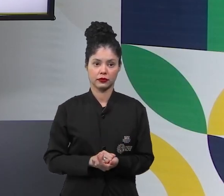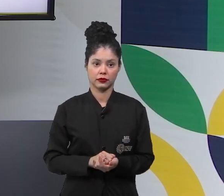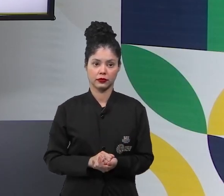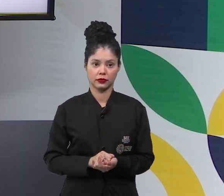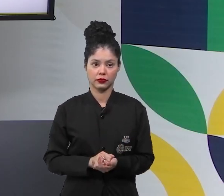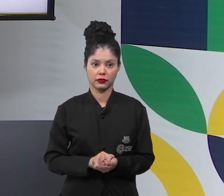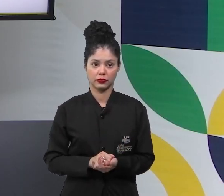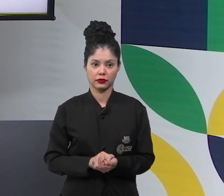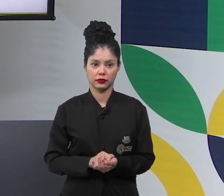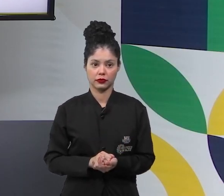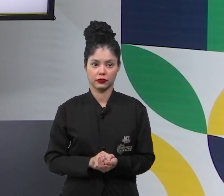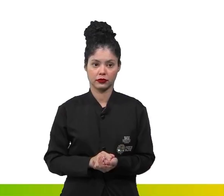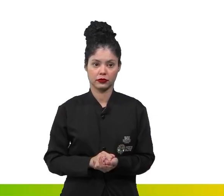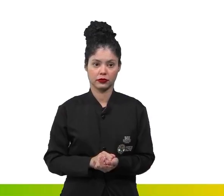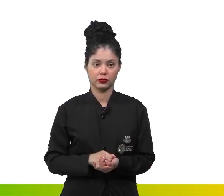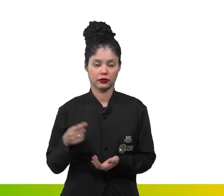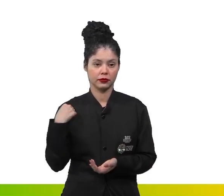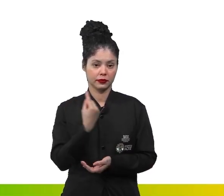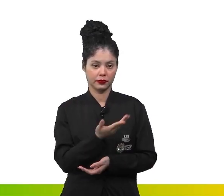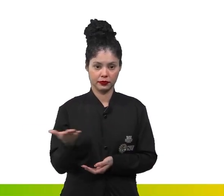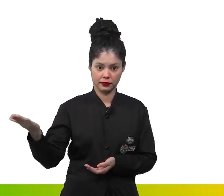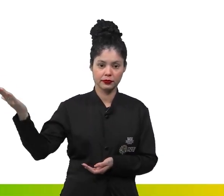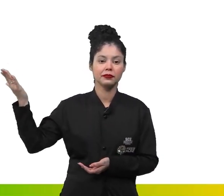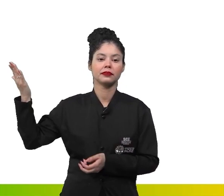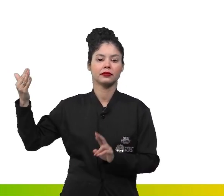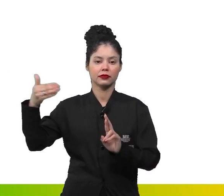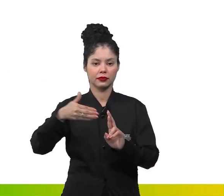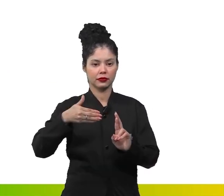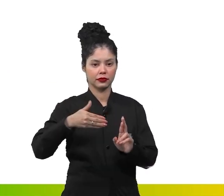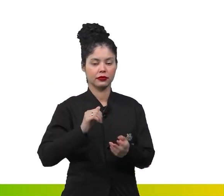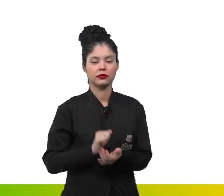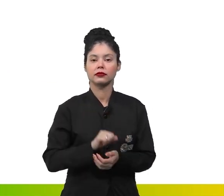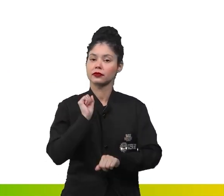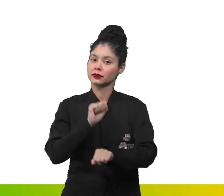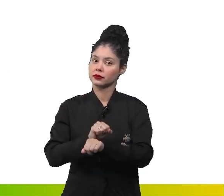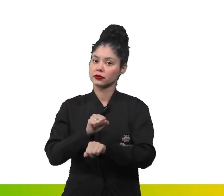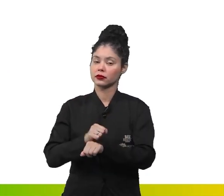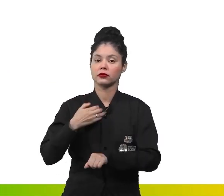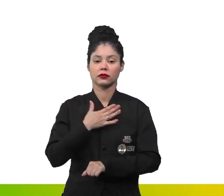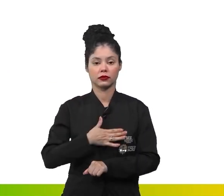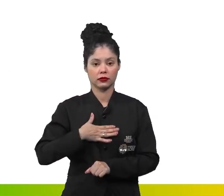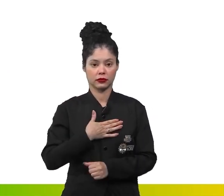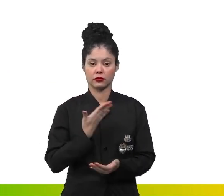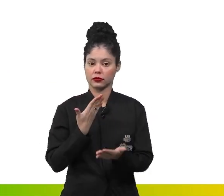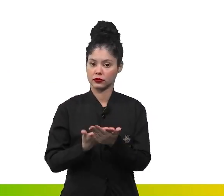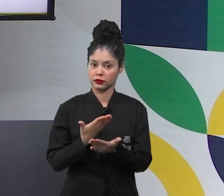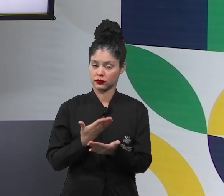na tela para vocês as nossas referências. Espero muito que vocês tenham